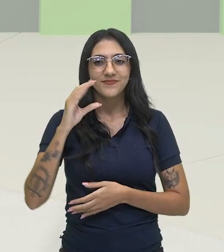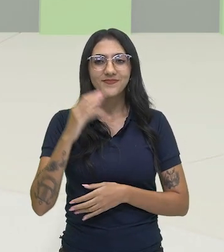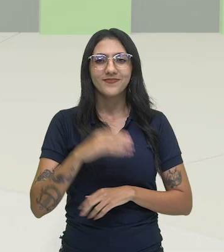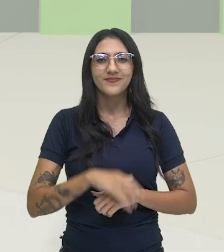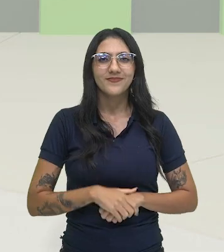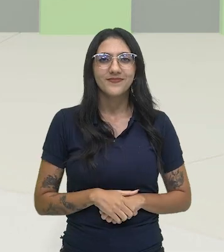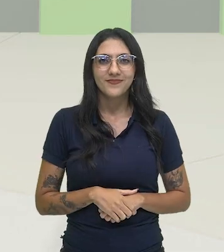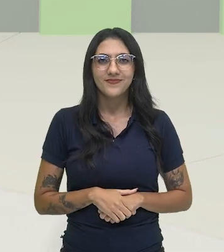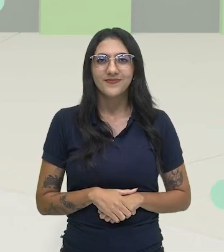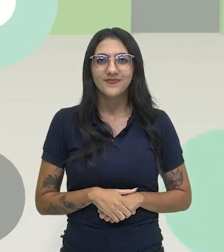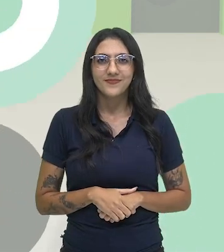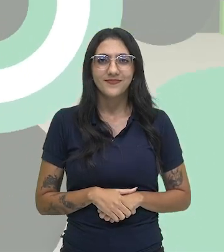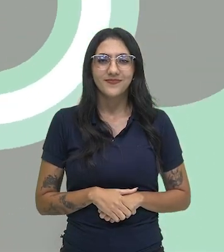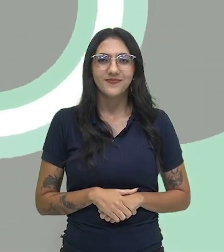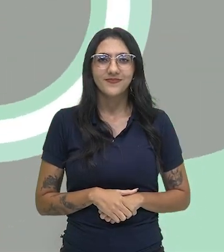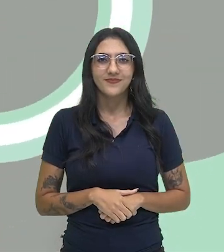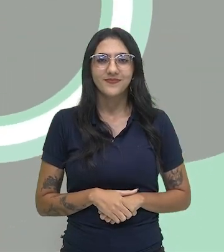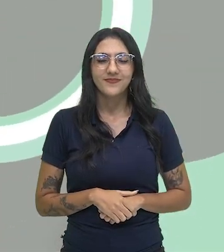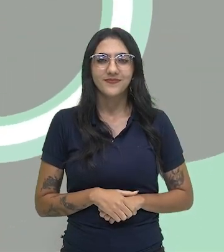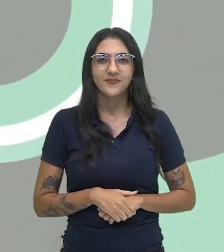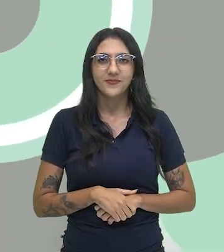Consciência.